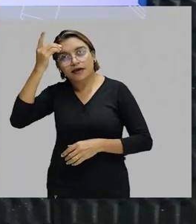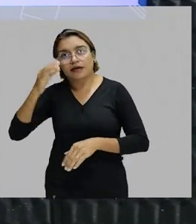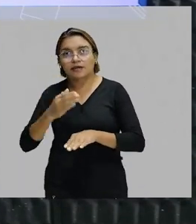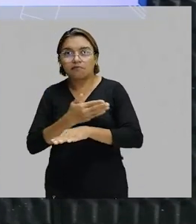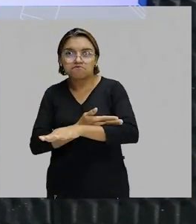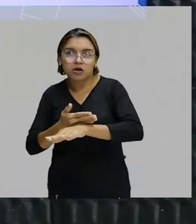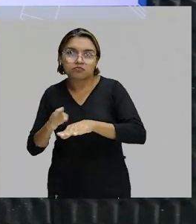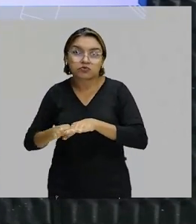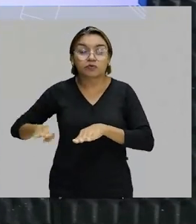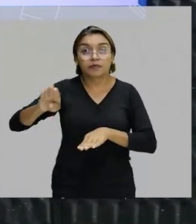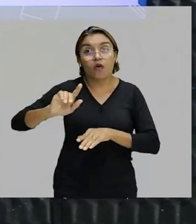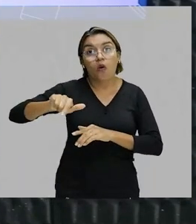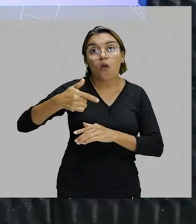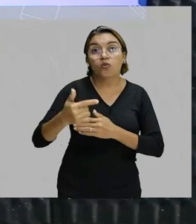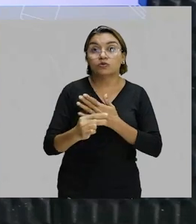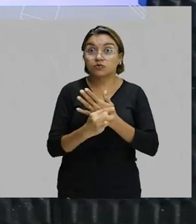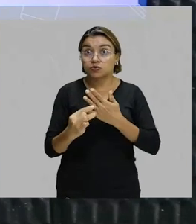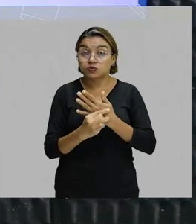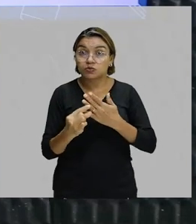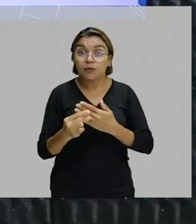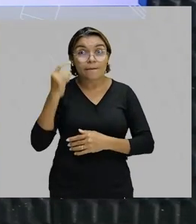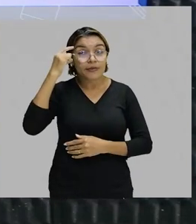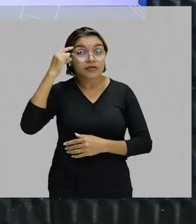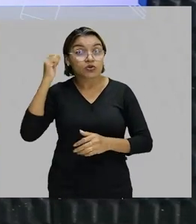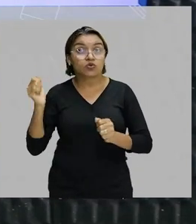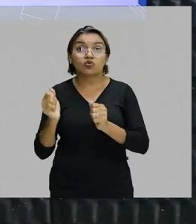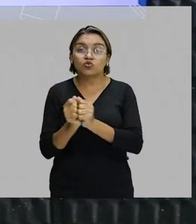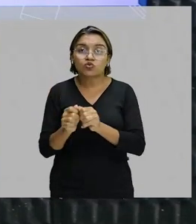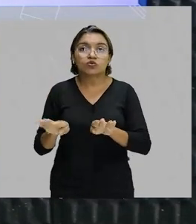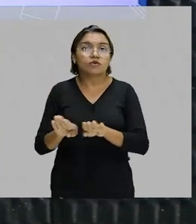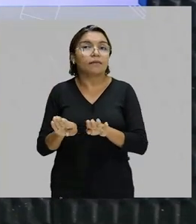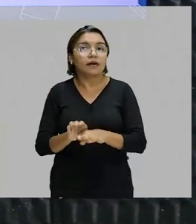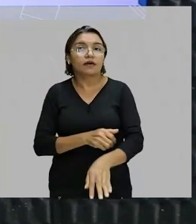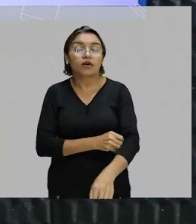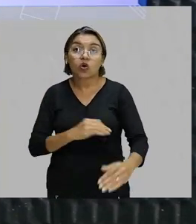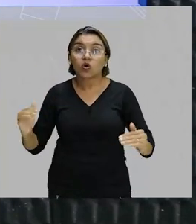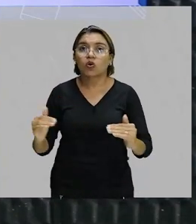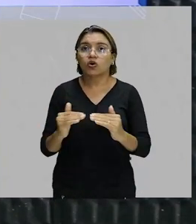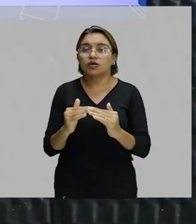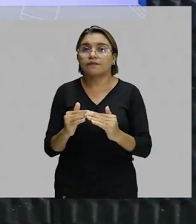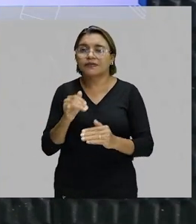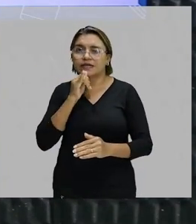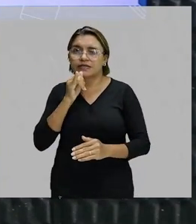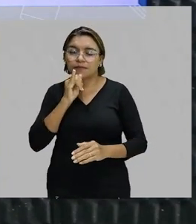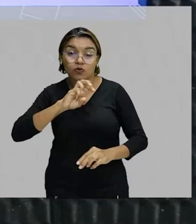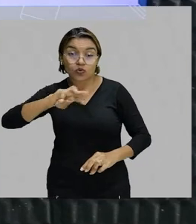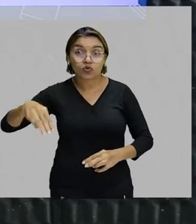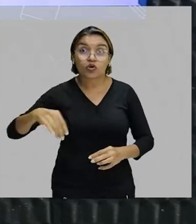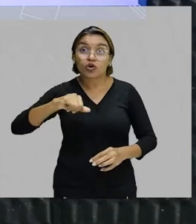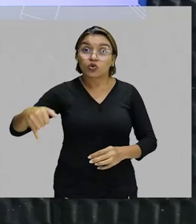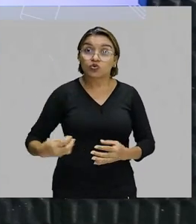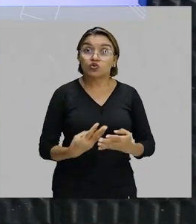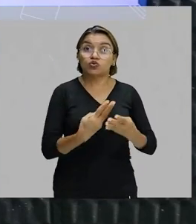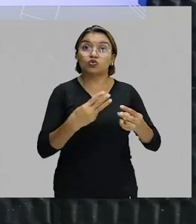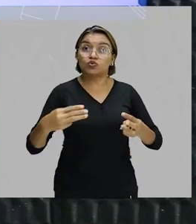pensadores incluíram nisso o antissemitismo que é o quê A perseguição aos judeus tá